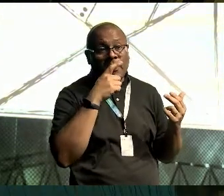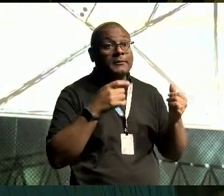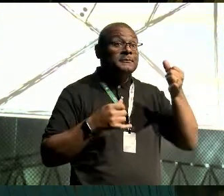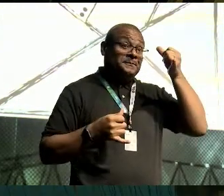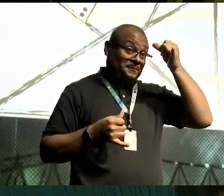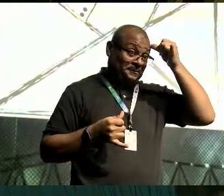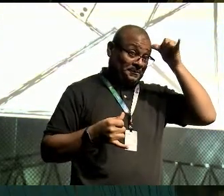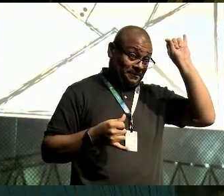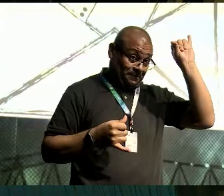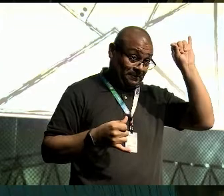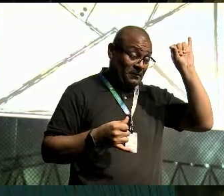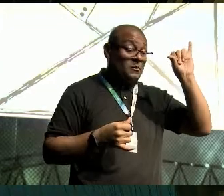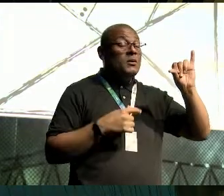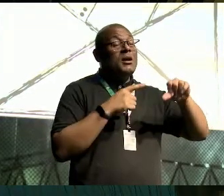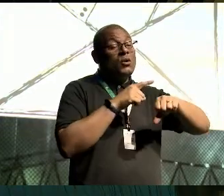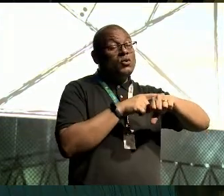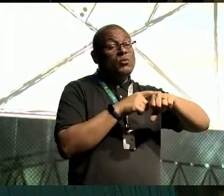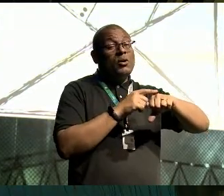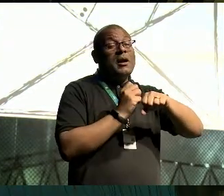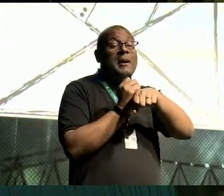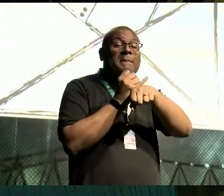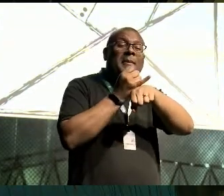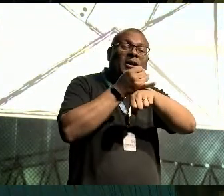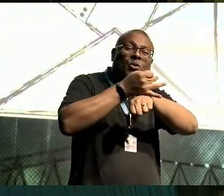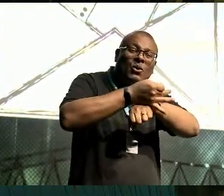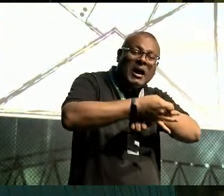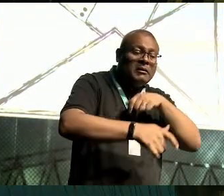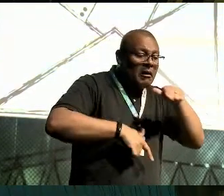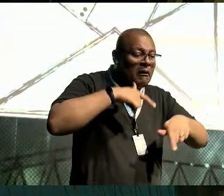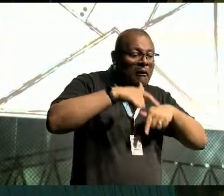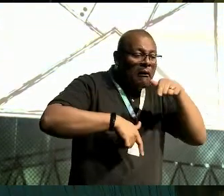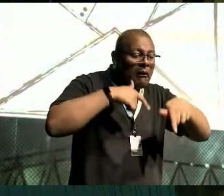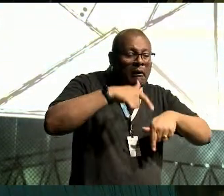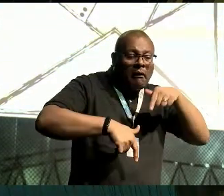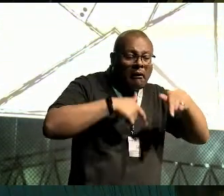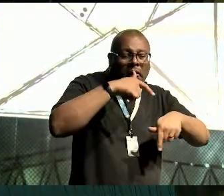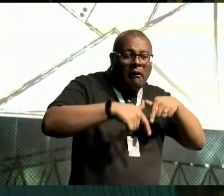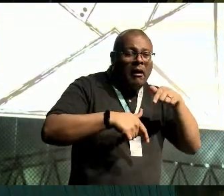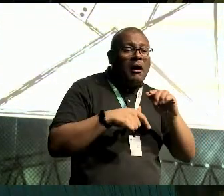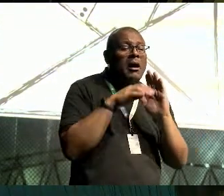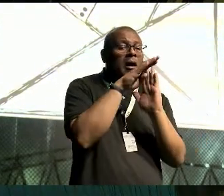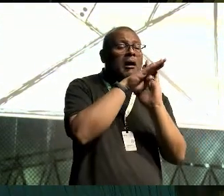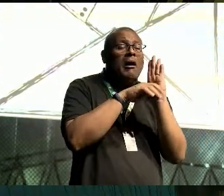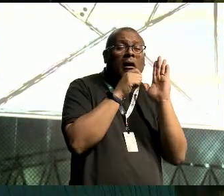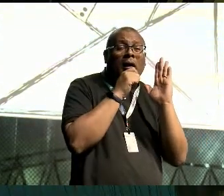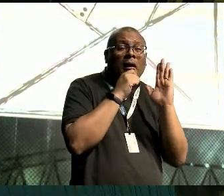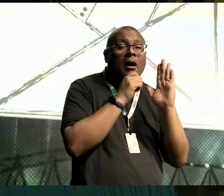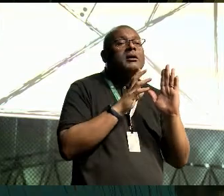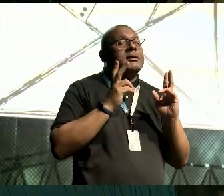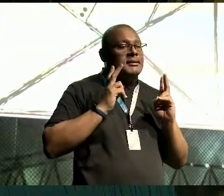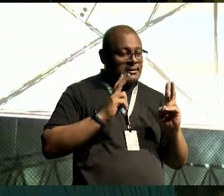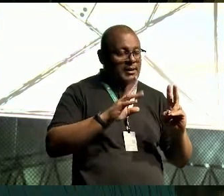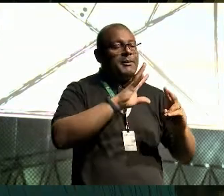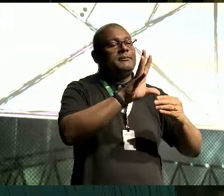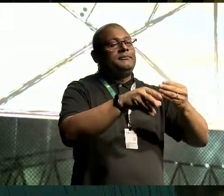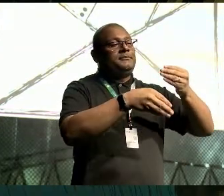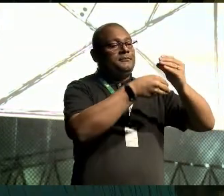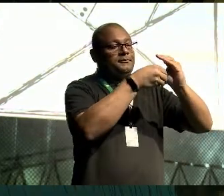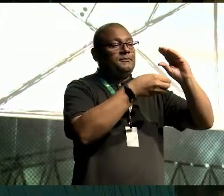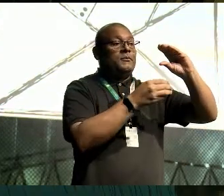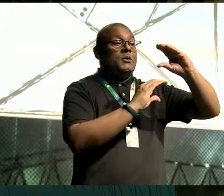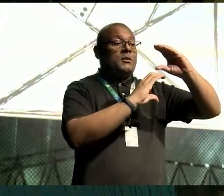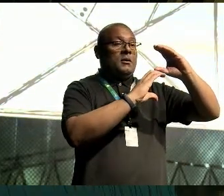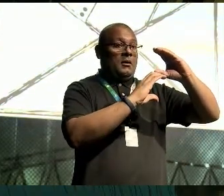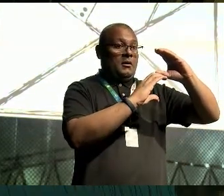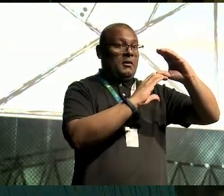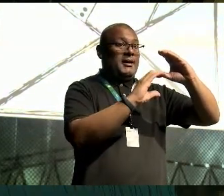evitar que a gente tenha que fazer um deploy no meio de uma madrugada, totalmente fora do nosso schedule, a gente coloca as feature toggles para a gente poder, com